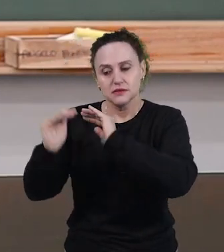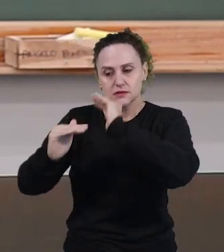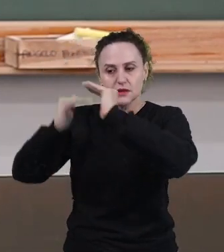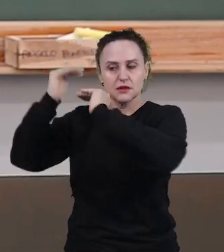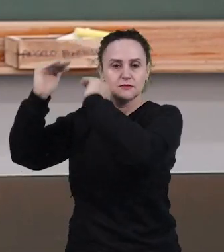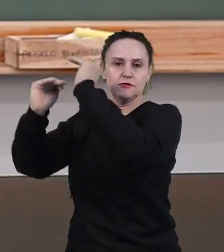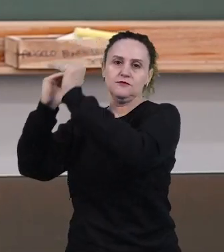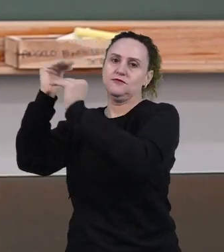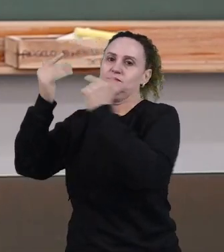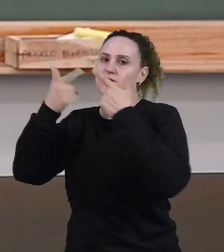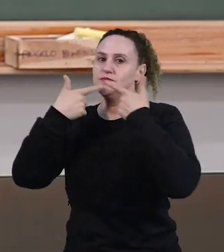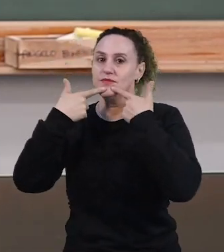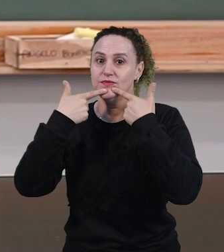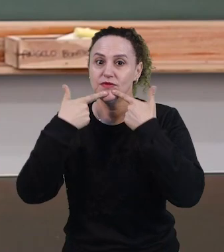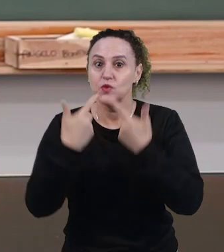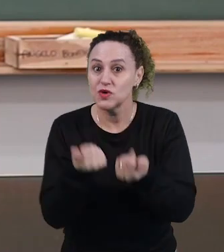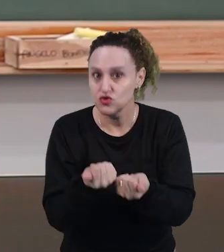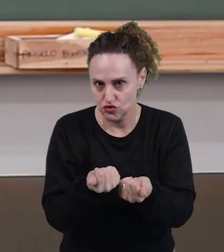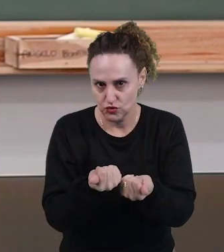linguístico.